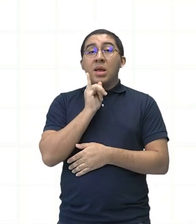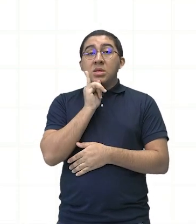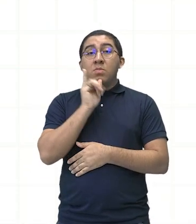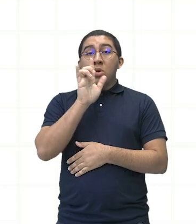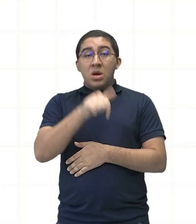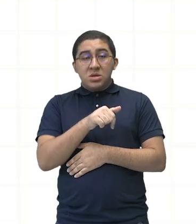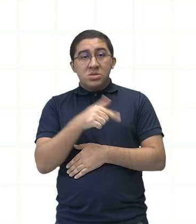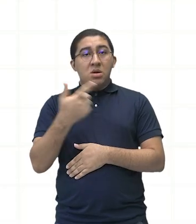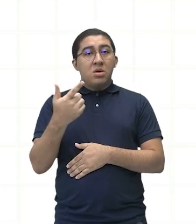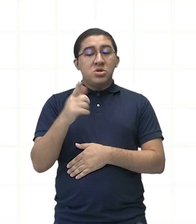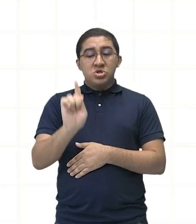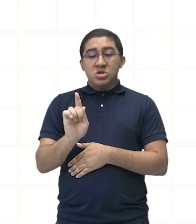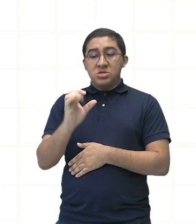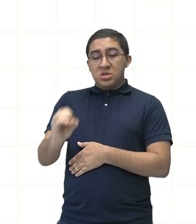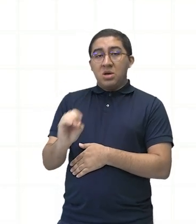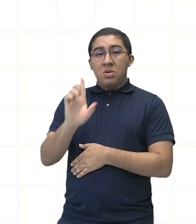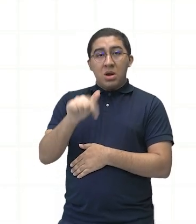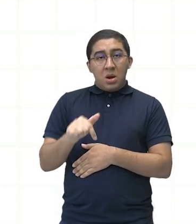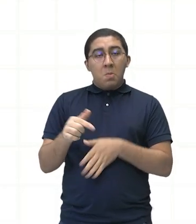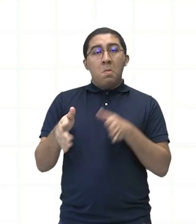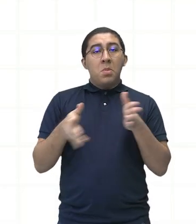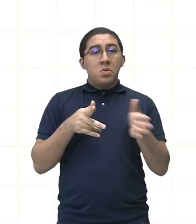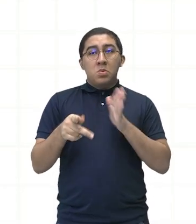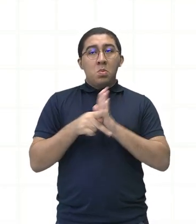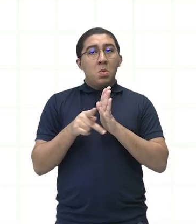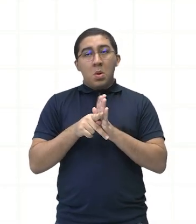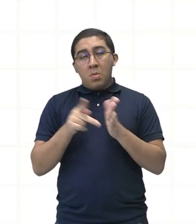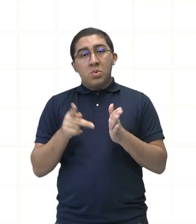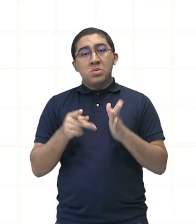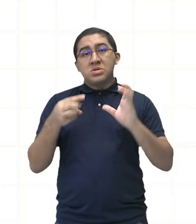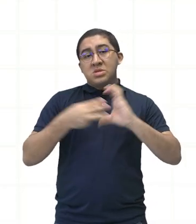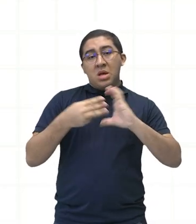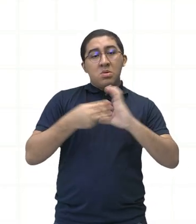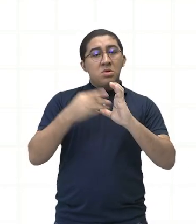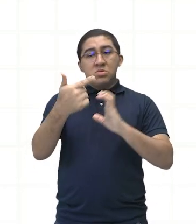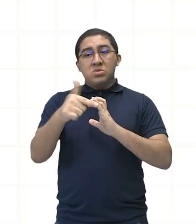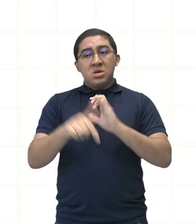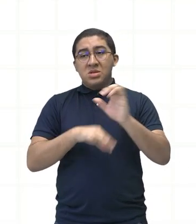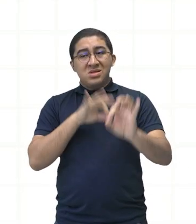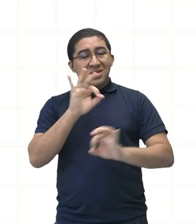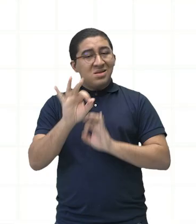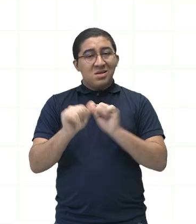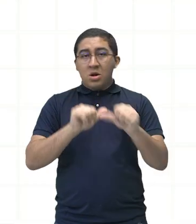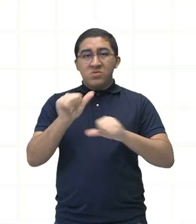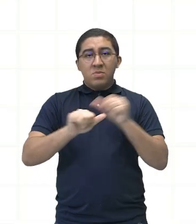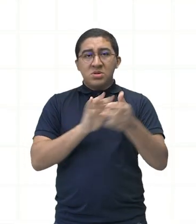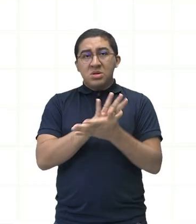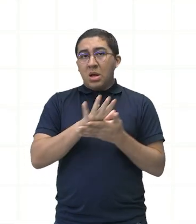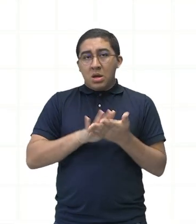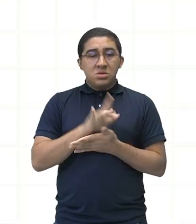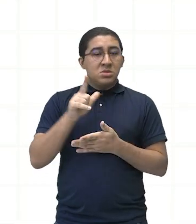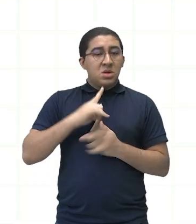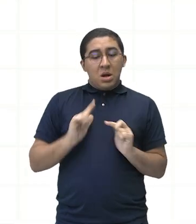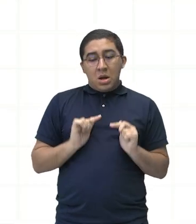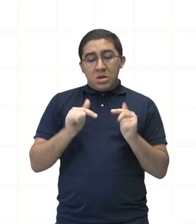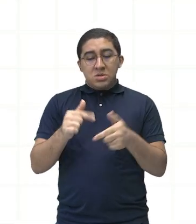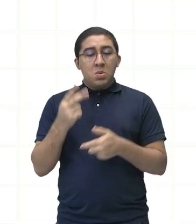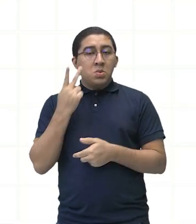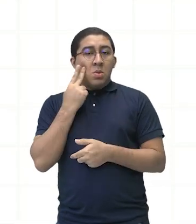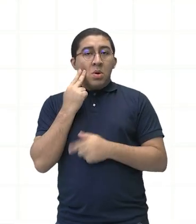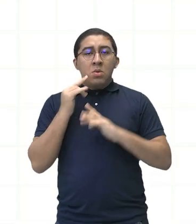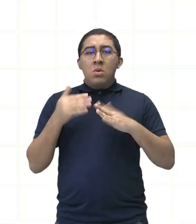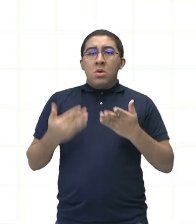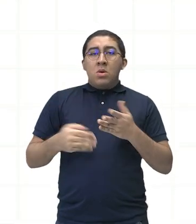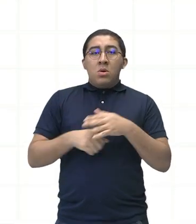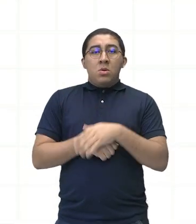de G0, que é uma fase de repouso, digamos assim, em que elas ficam exercendo suas atividades metabólicas